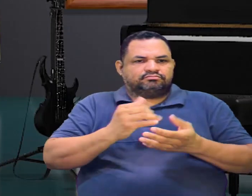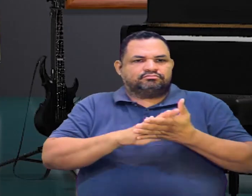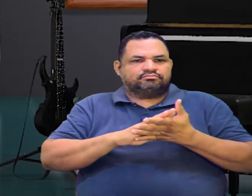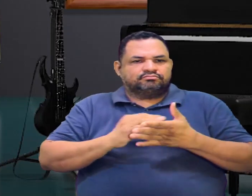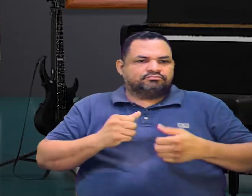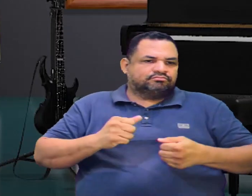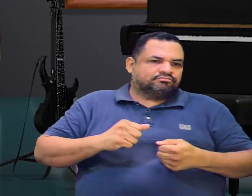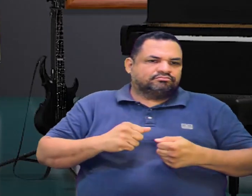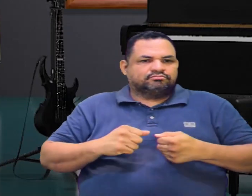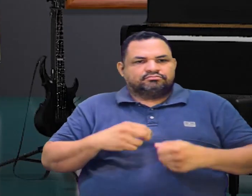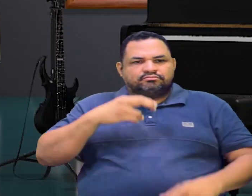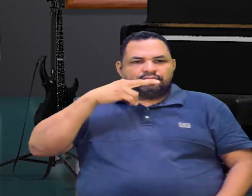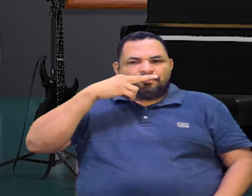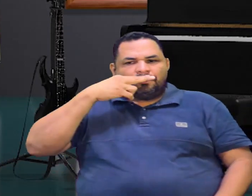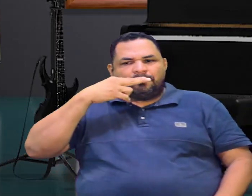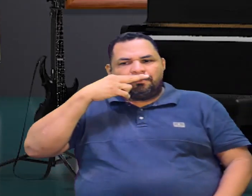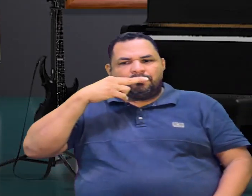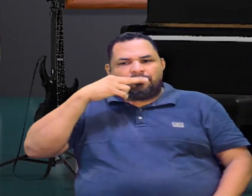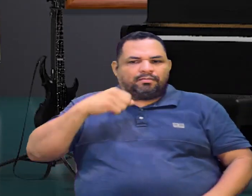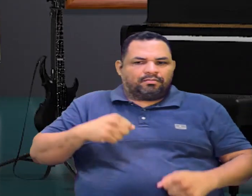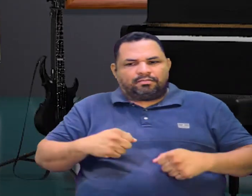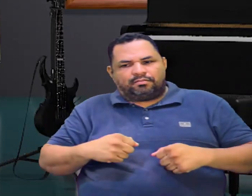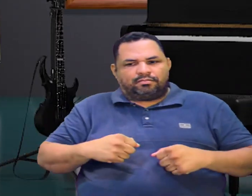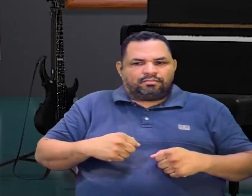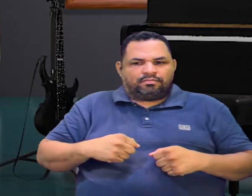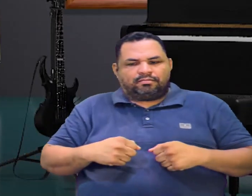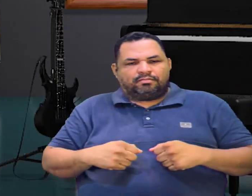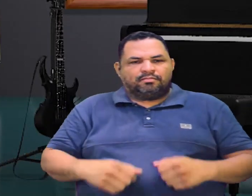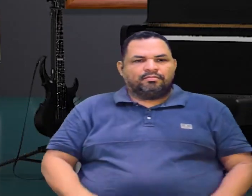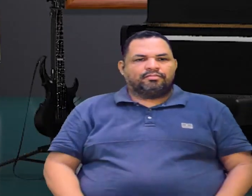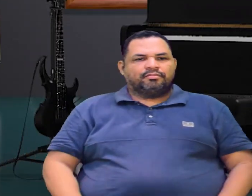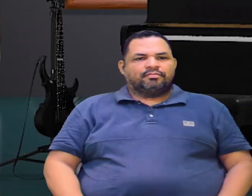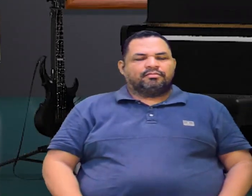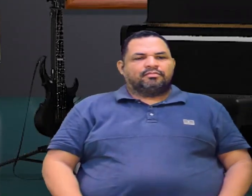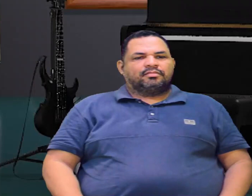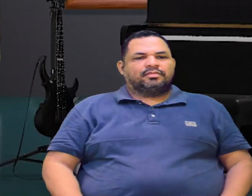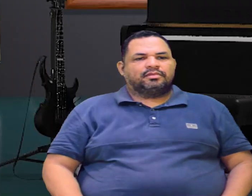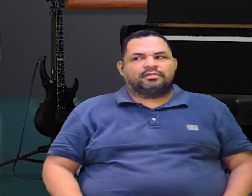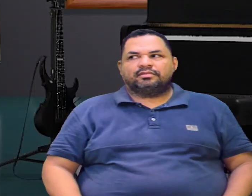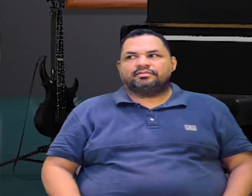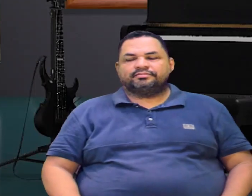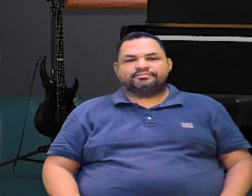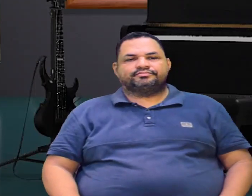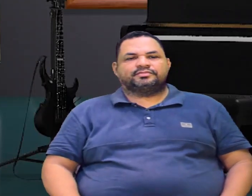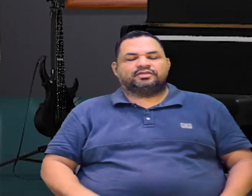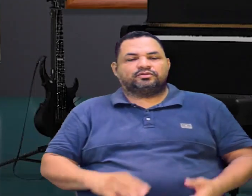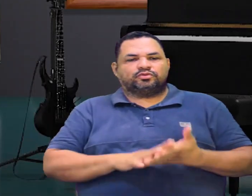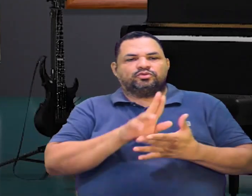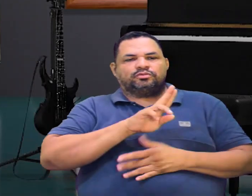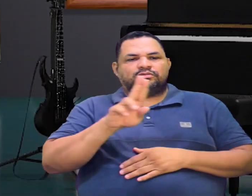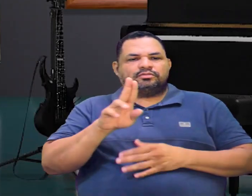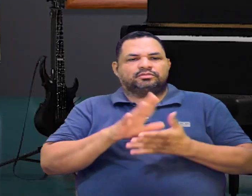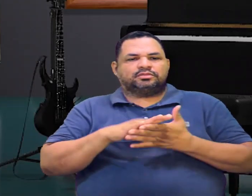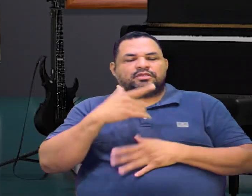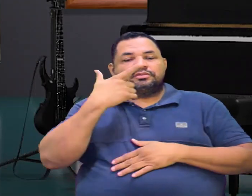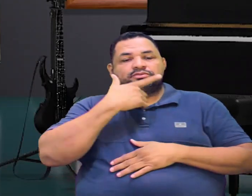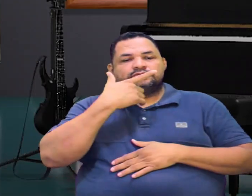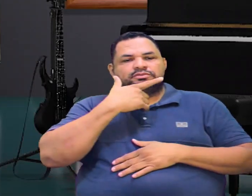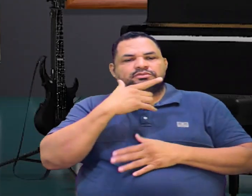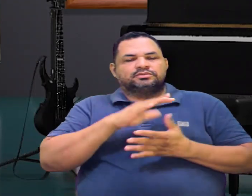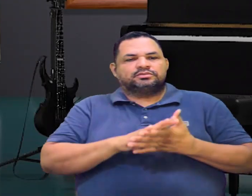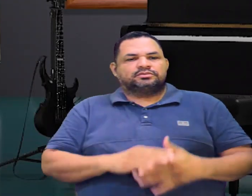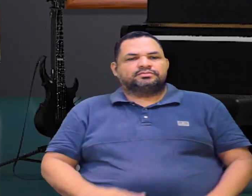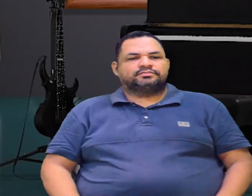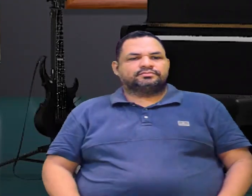Chaplin. Então vamos lá. Ele fez uma música chamada Smile, que é Sorrir. Eu vou cantar uma versão aqui em português para